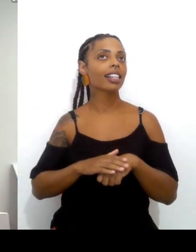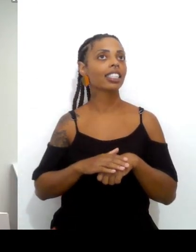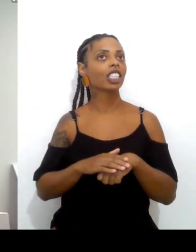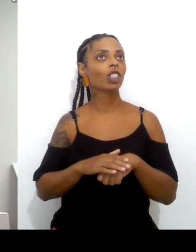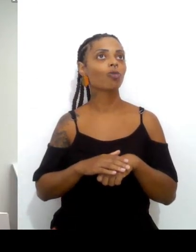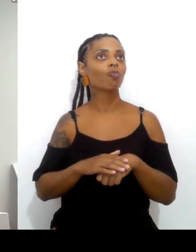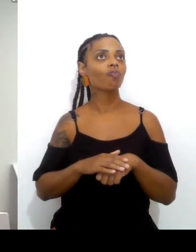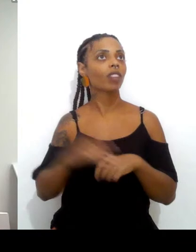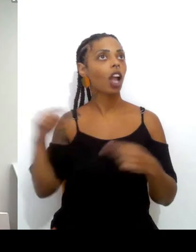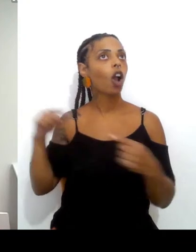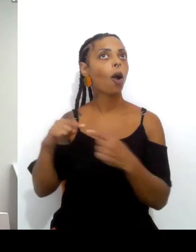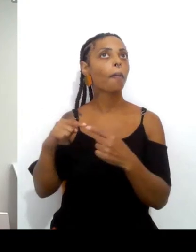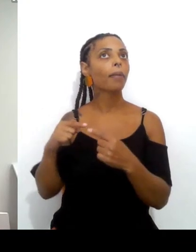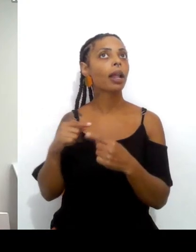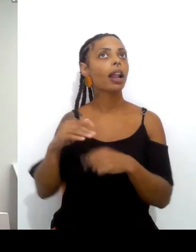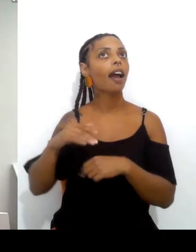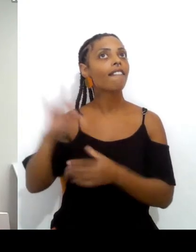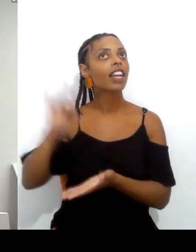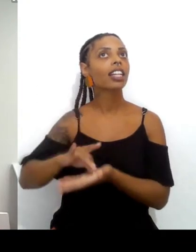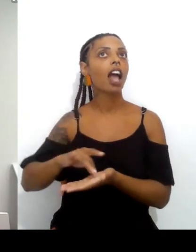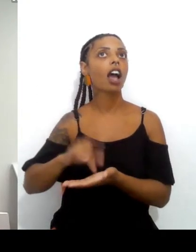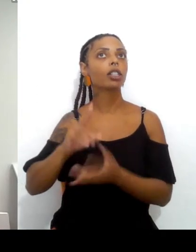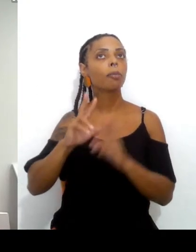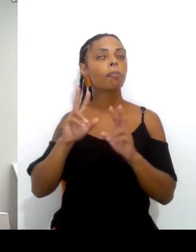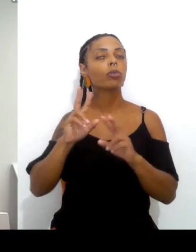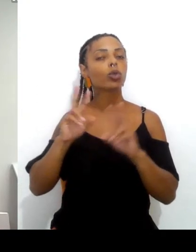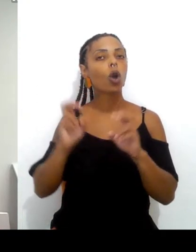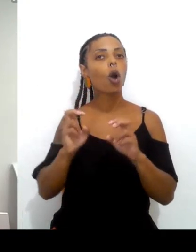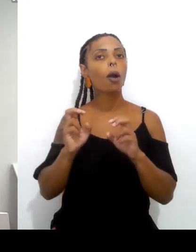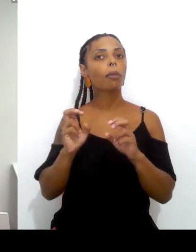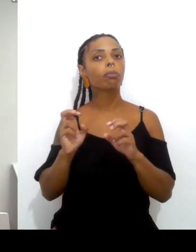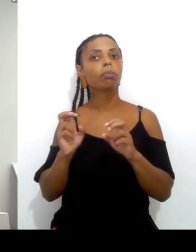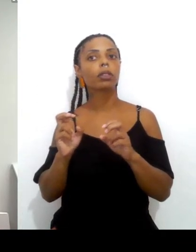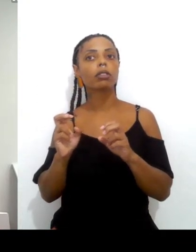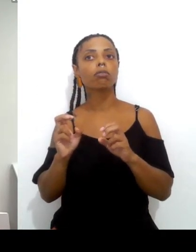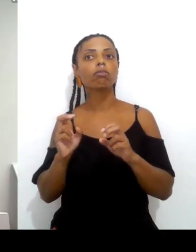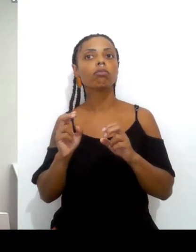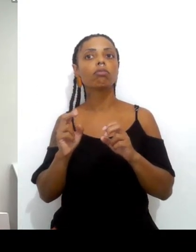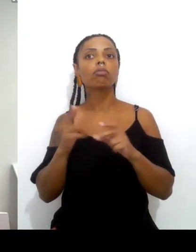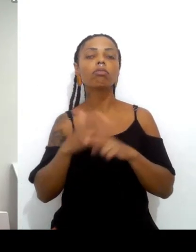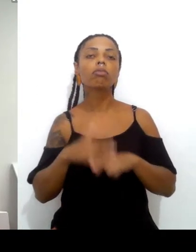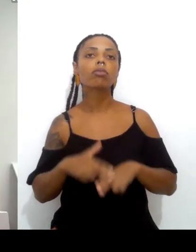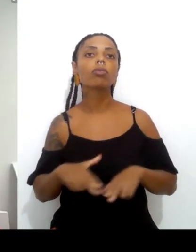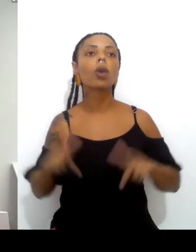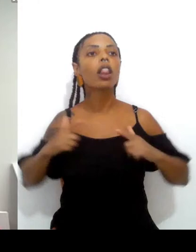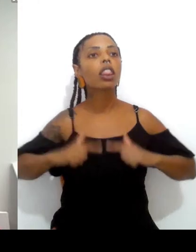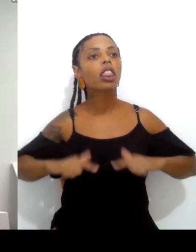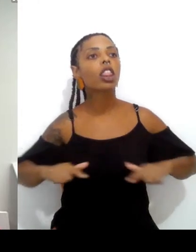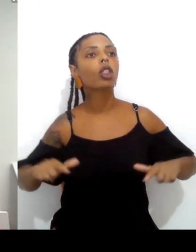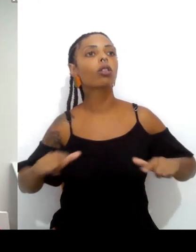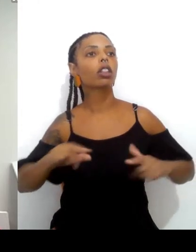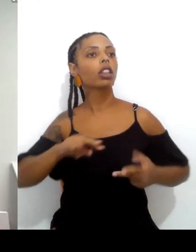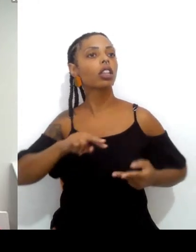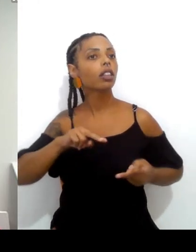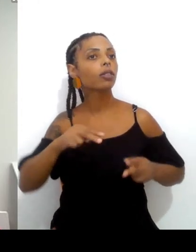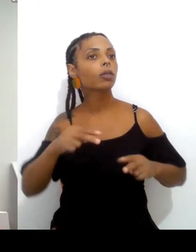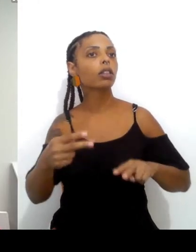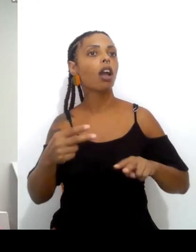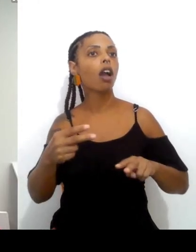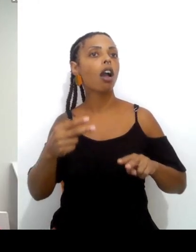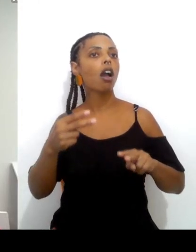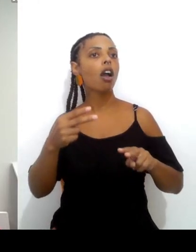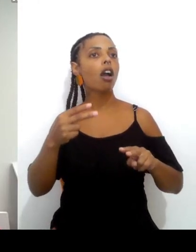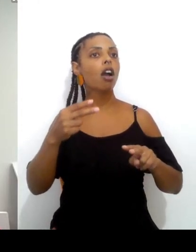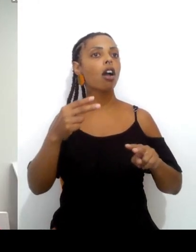tinham a ver com a opacidade com a transição com a pouca visibilidade e o preço